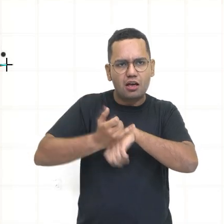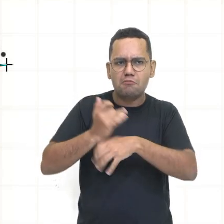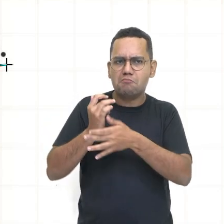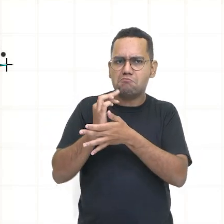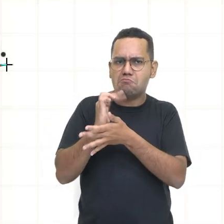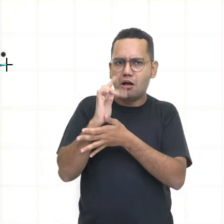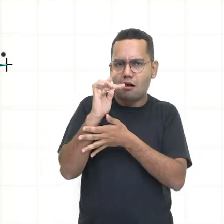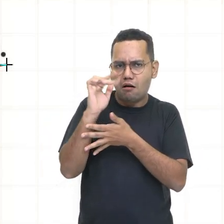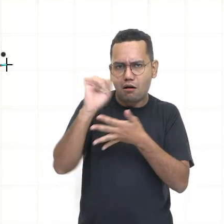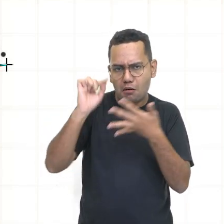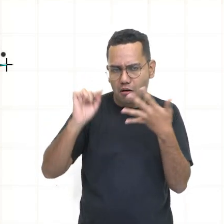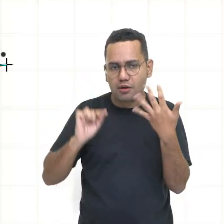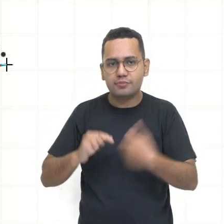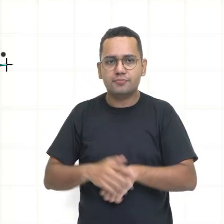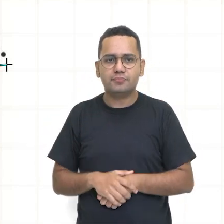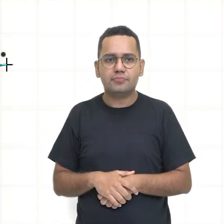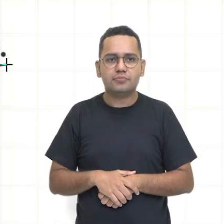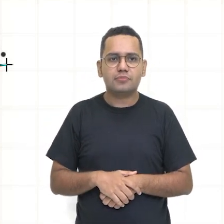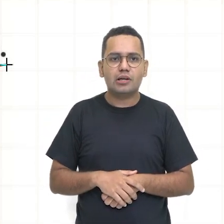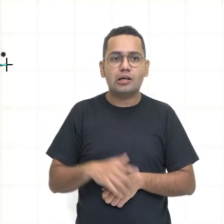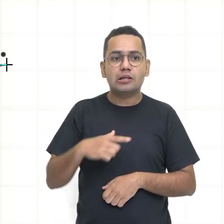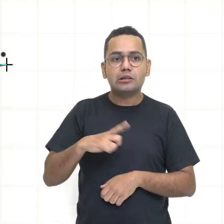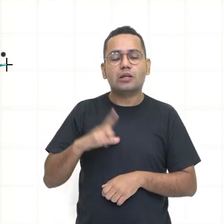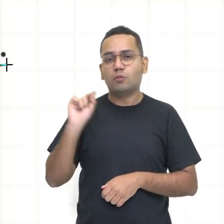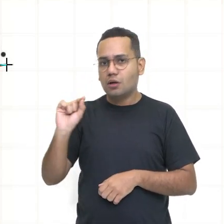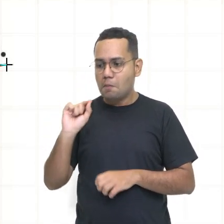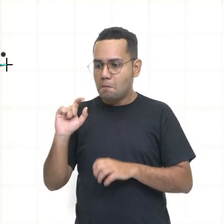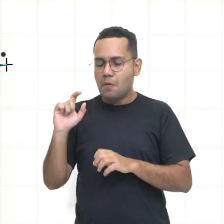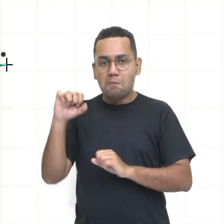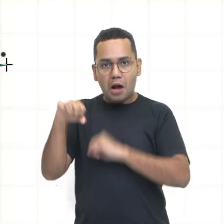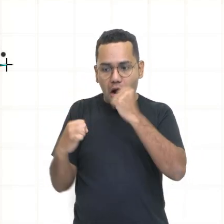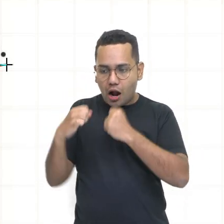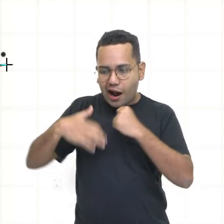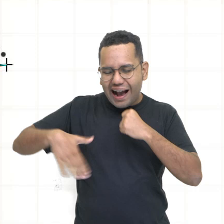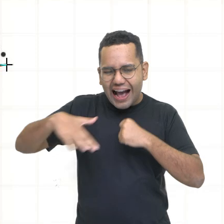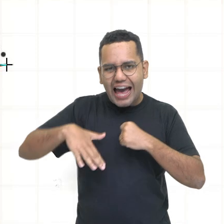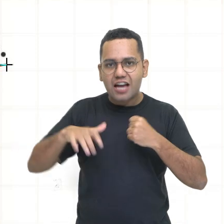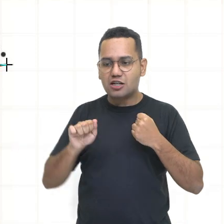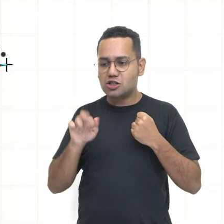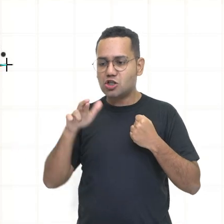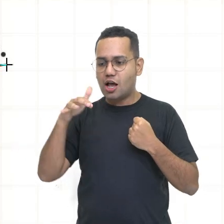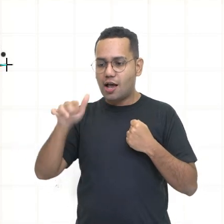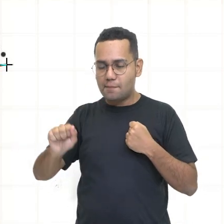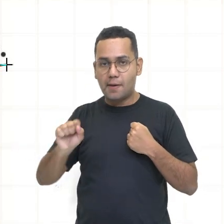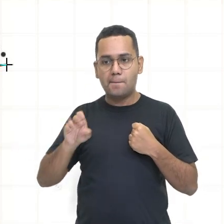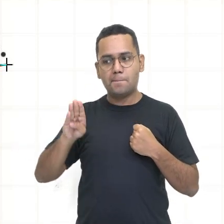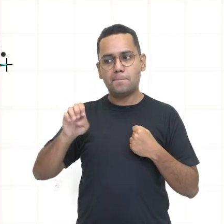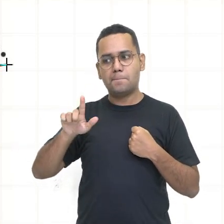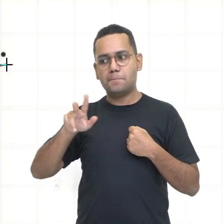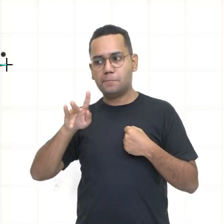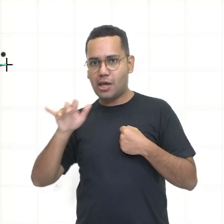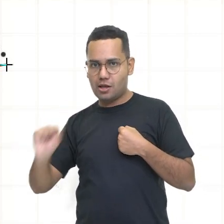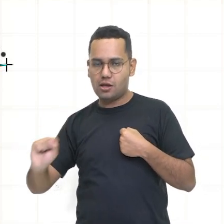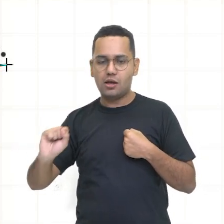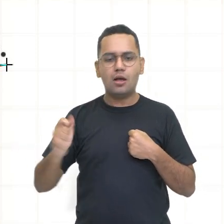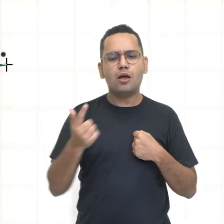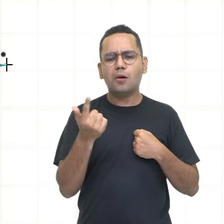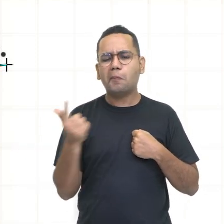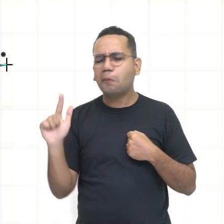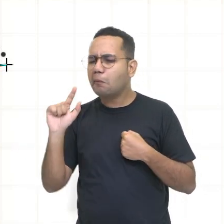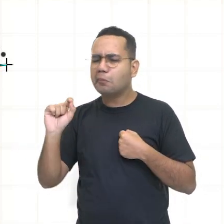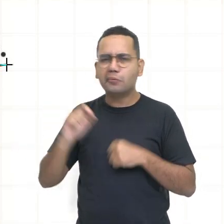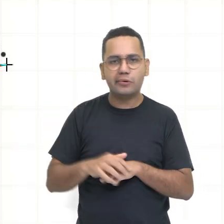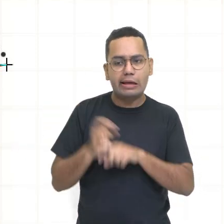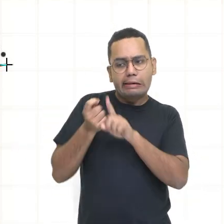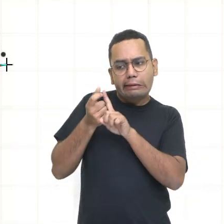também uma indústria bélica que era existente na União Soviética e ainda por cima vamos conseguir os grãos que